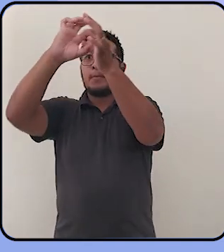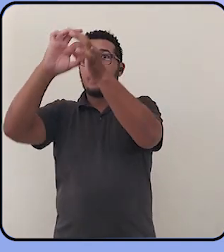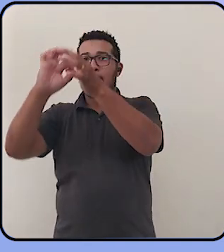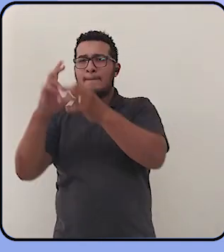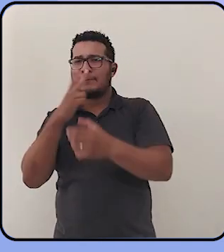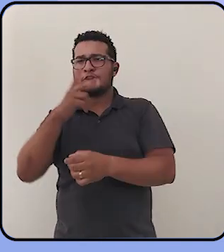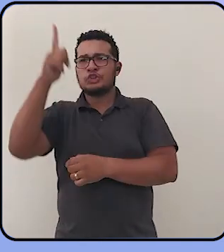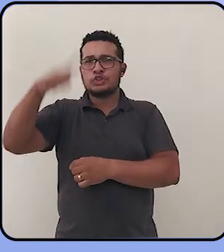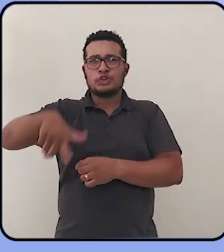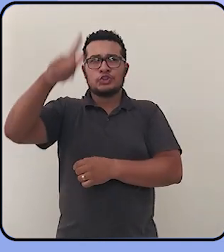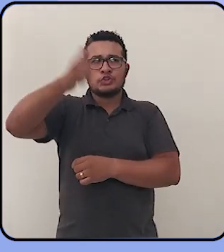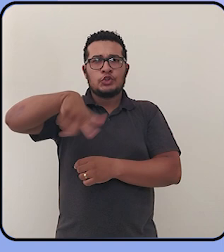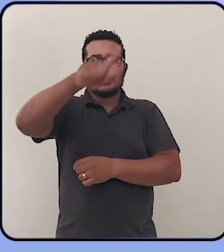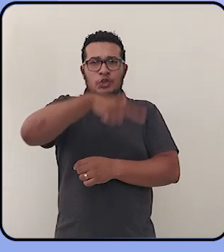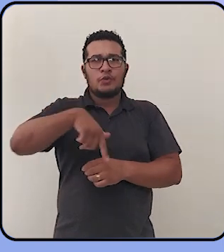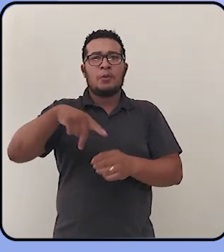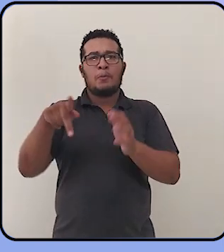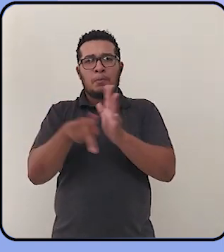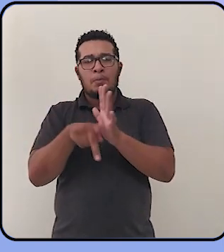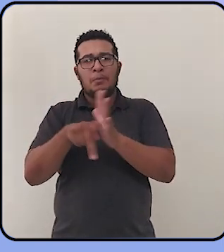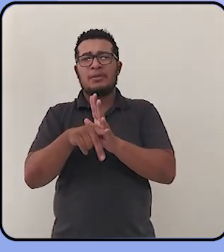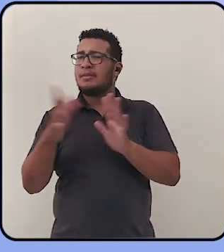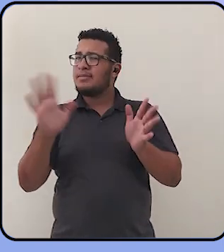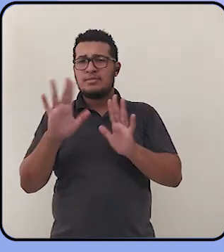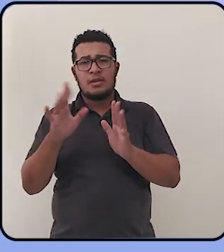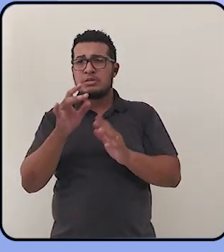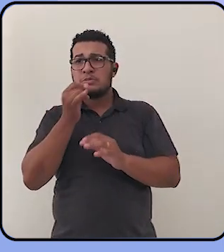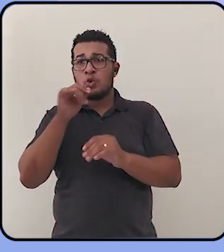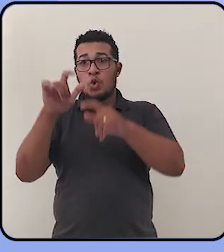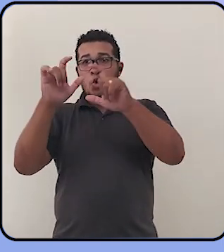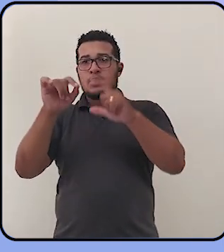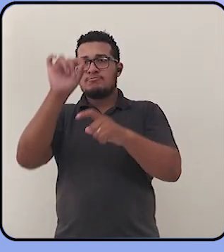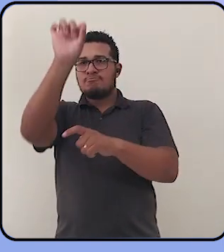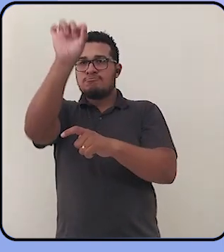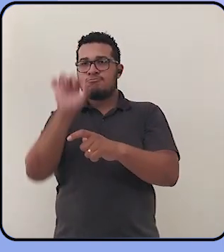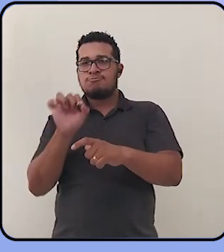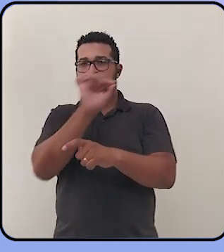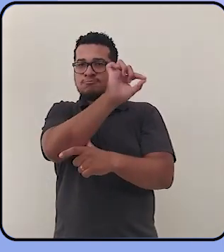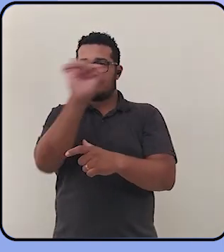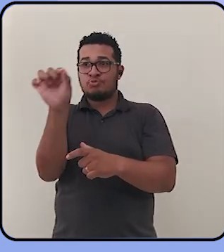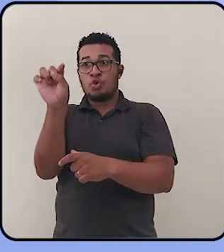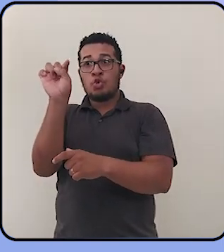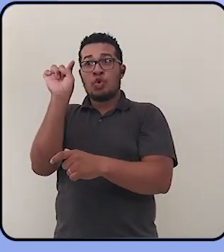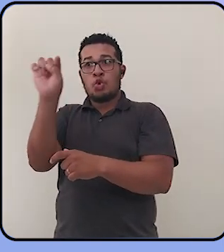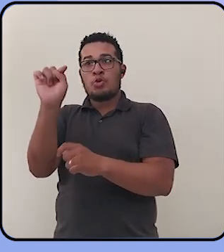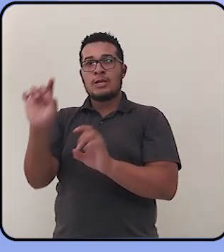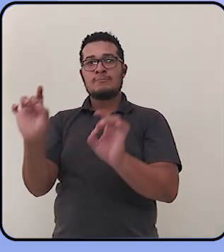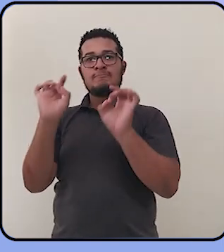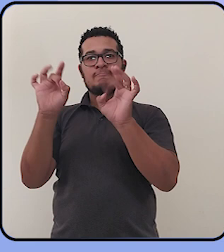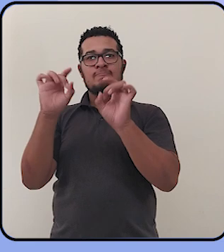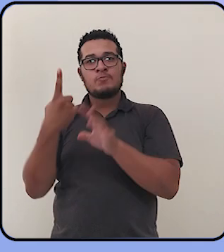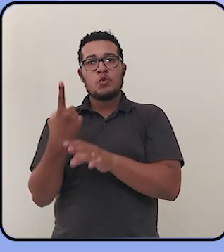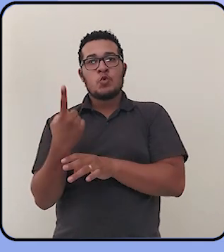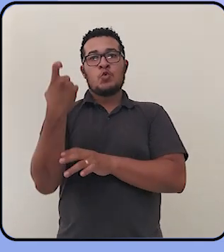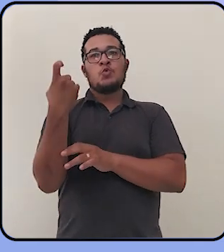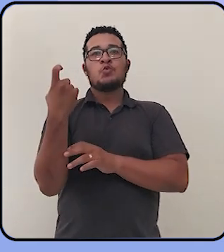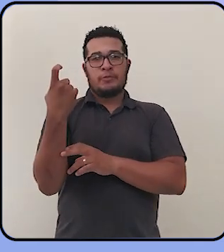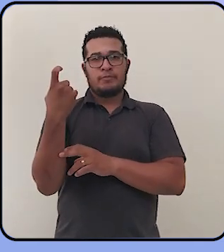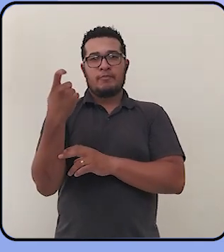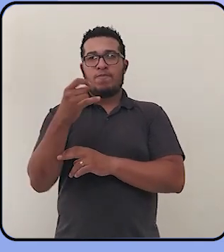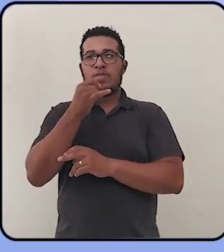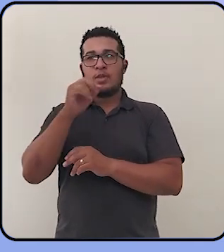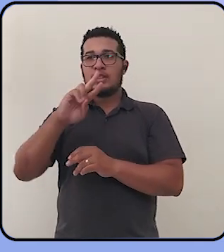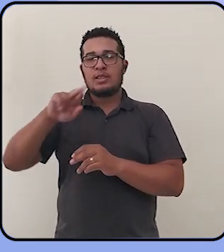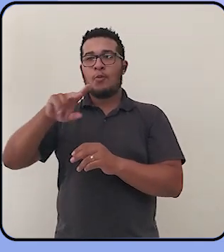geográfica repetida no globo terrestre. São pontos únicos. Só que nas coordenadas, em vez de